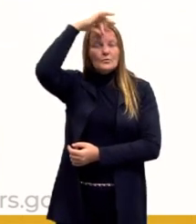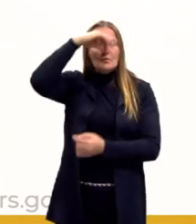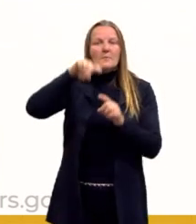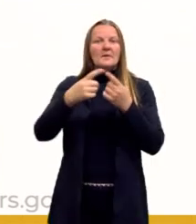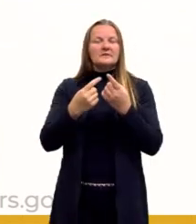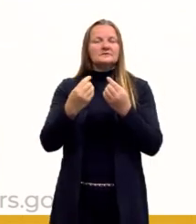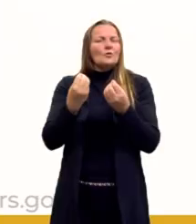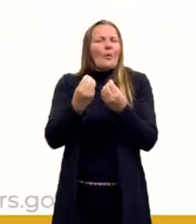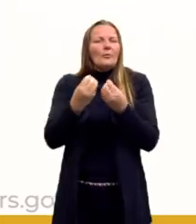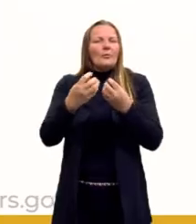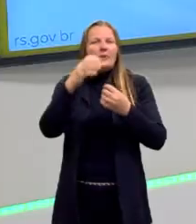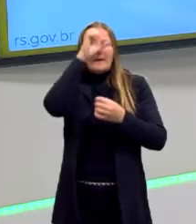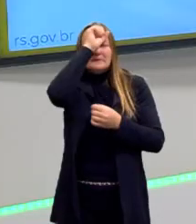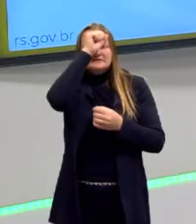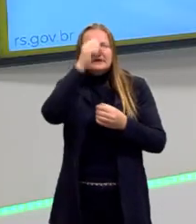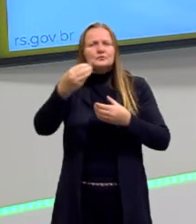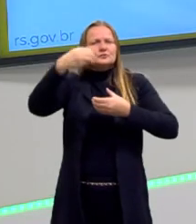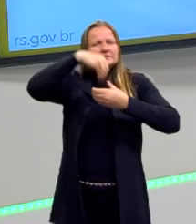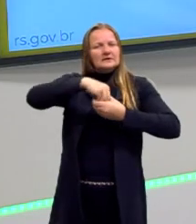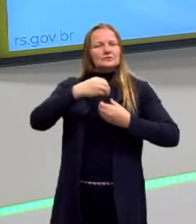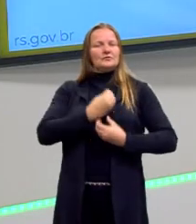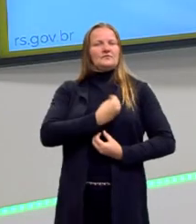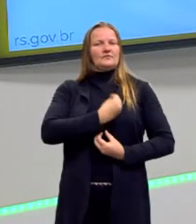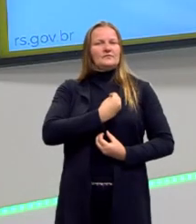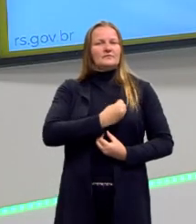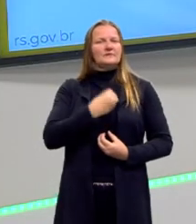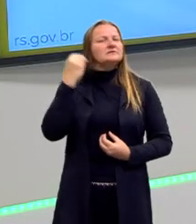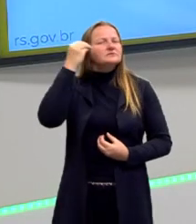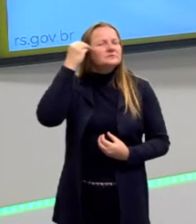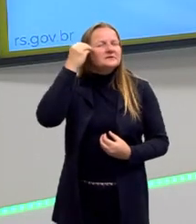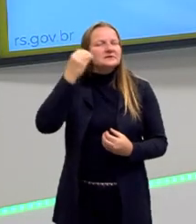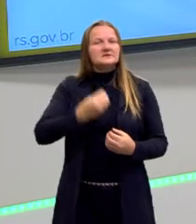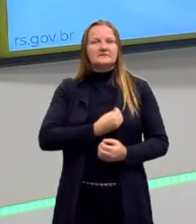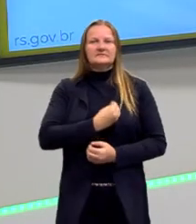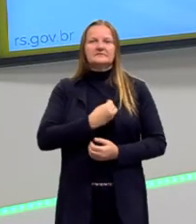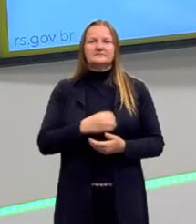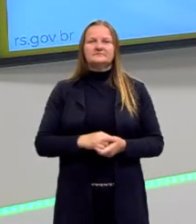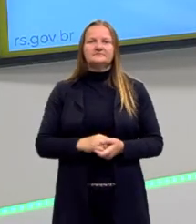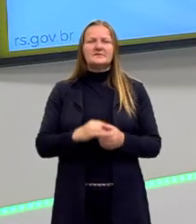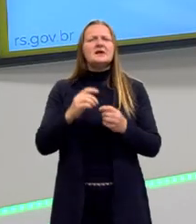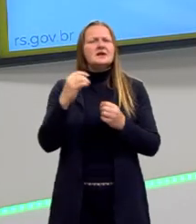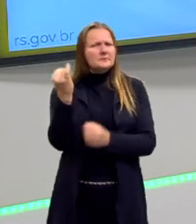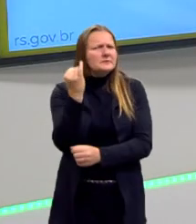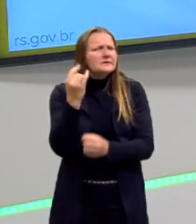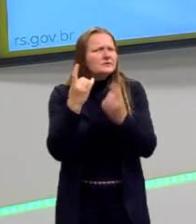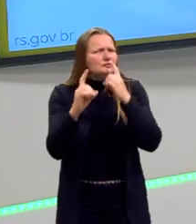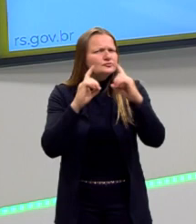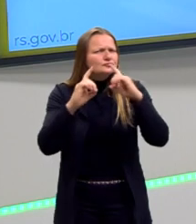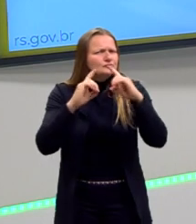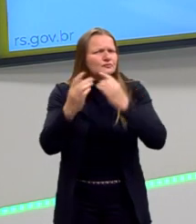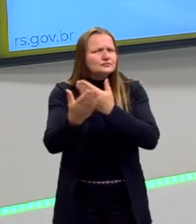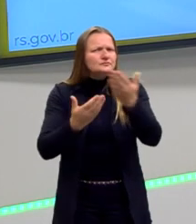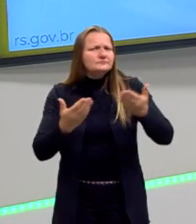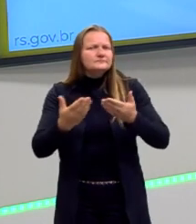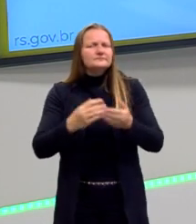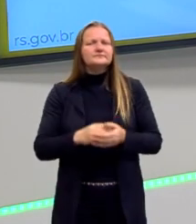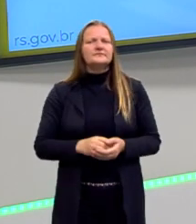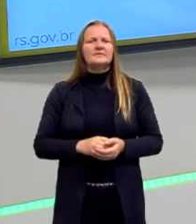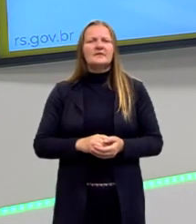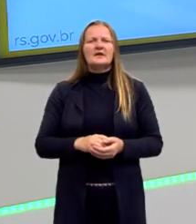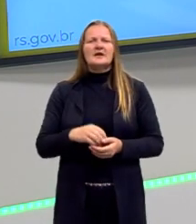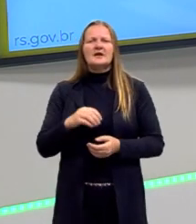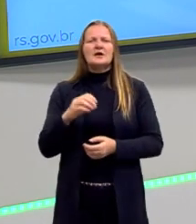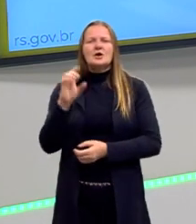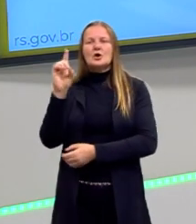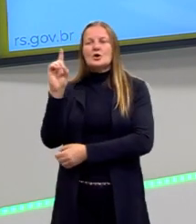de vida galera isso É bem interessante a gente discutir um pouquinho a gente ou é muito comumente